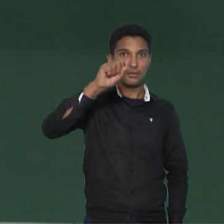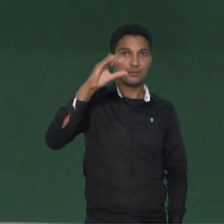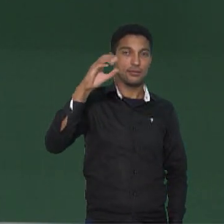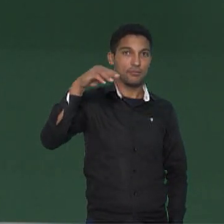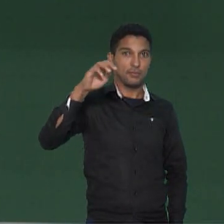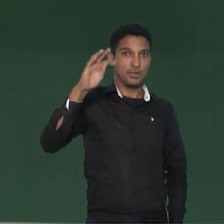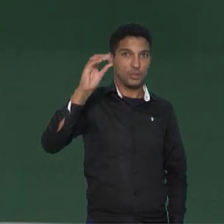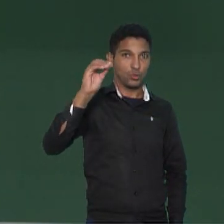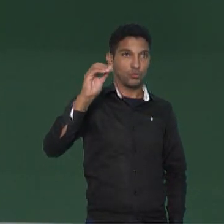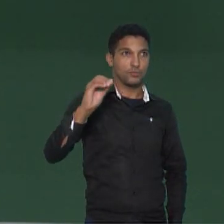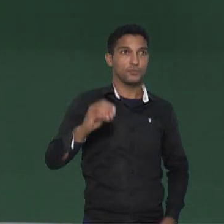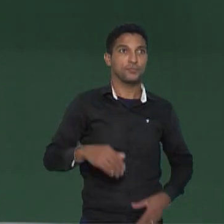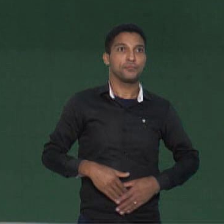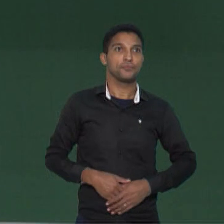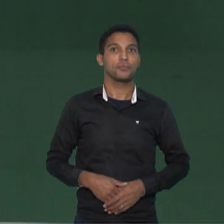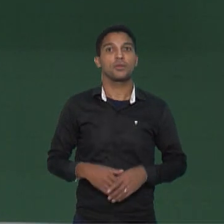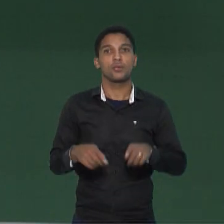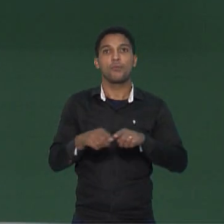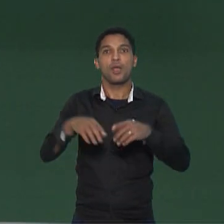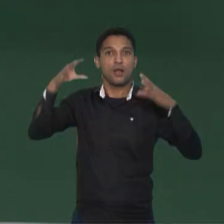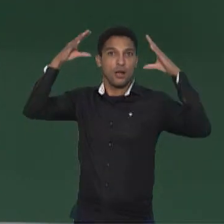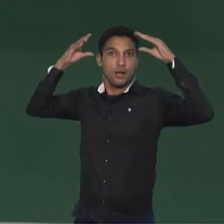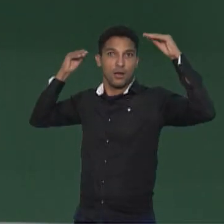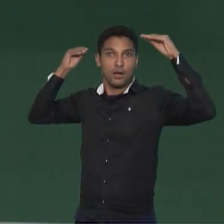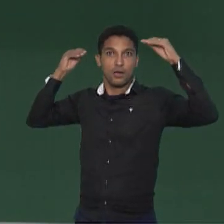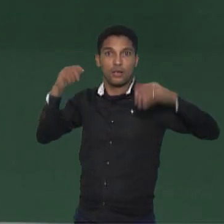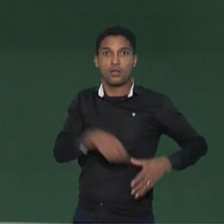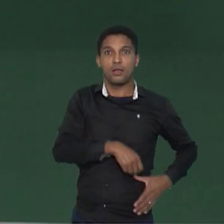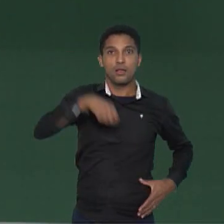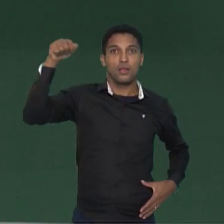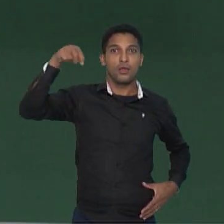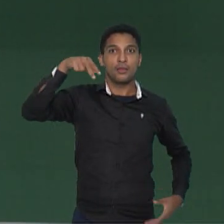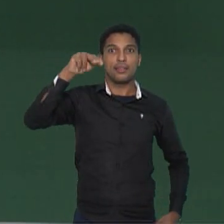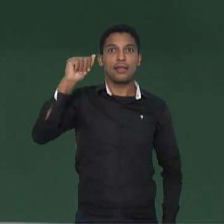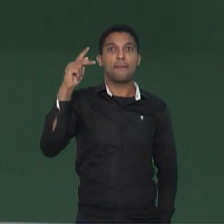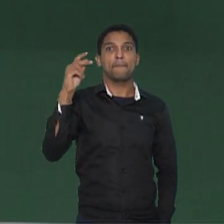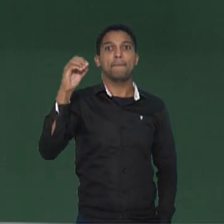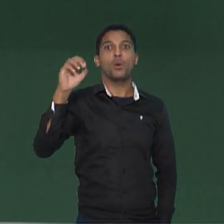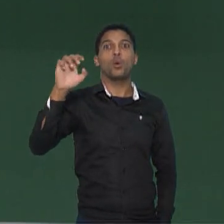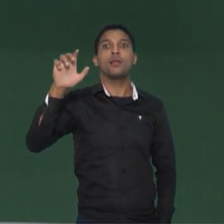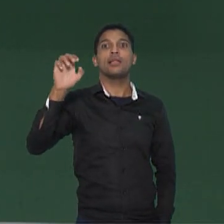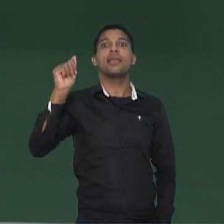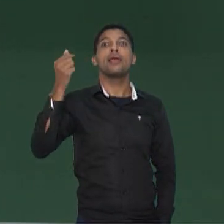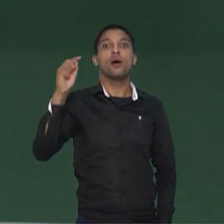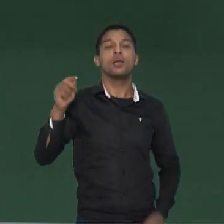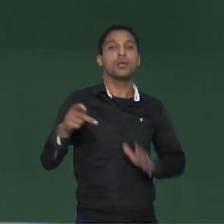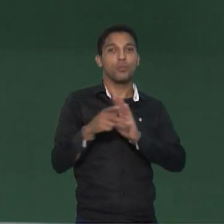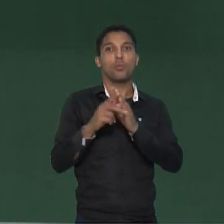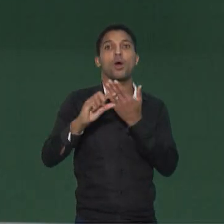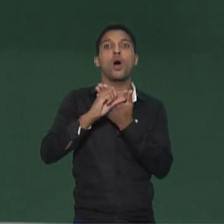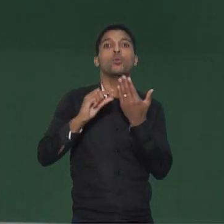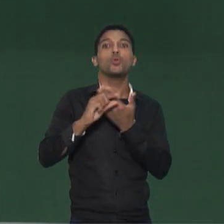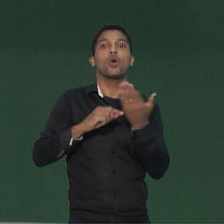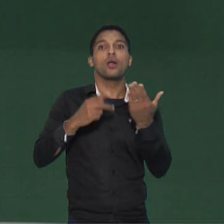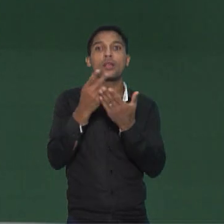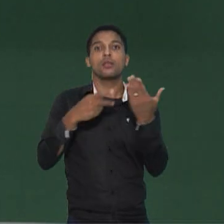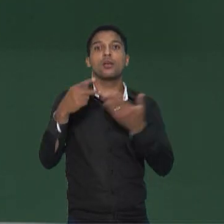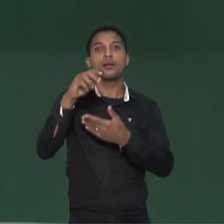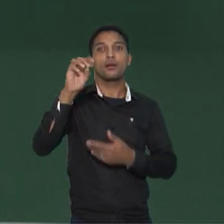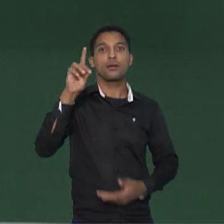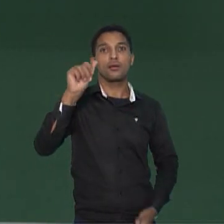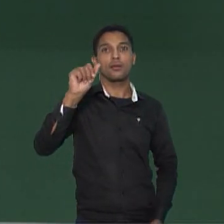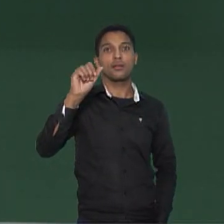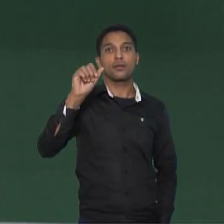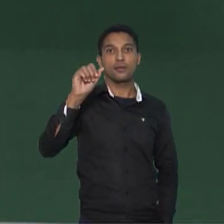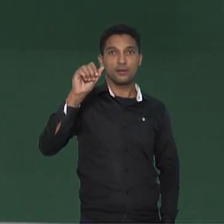Ingres, 1808, o Imperador Napoleão e seus estudos nas Tulherias, 1812, do Davi. Então você pode escolher uma dessas duas, lógico que